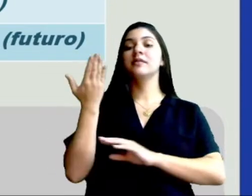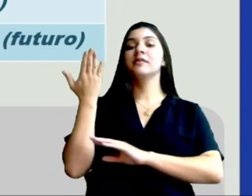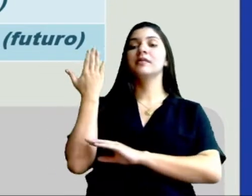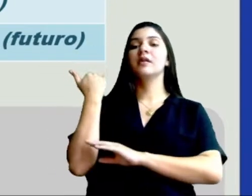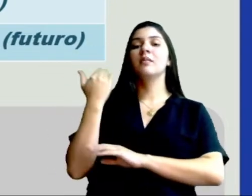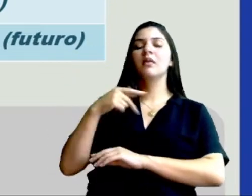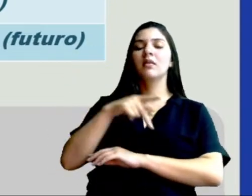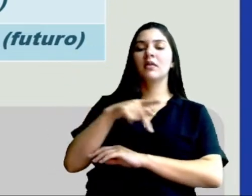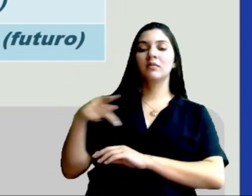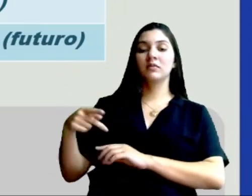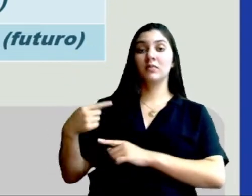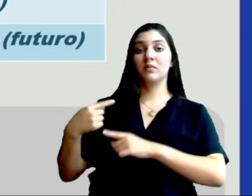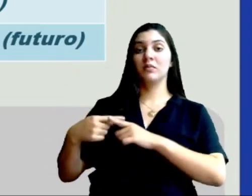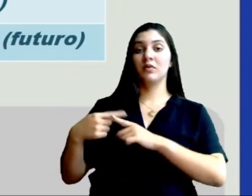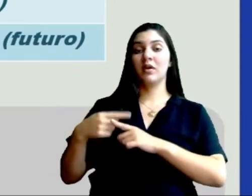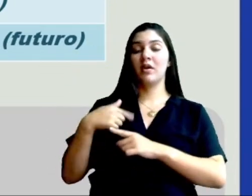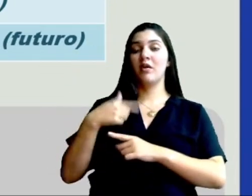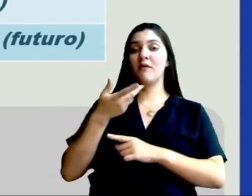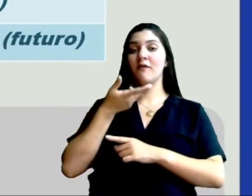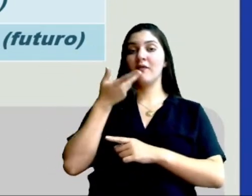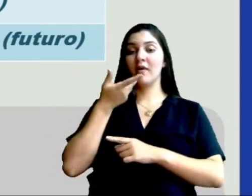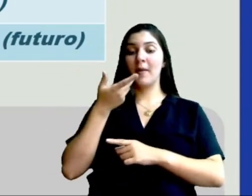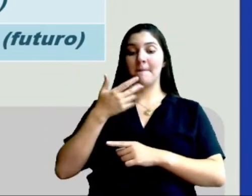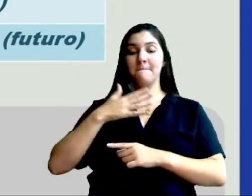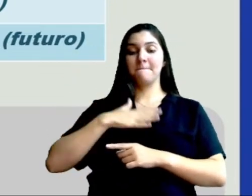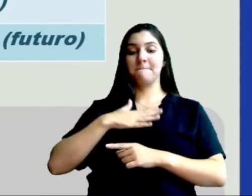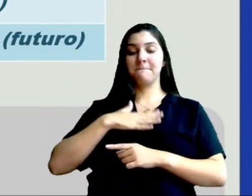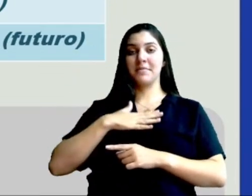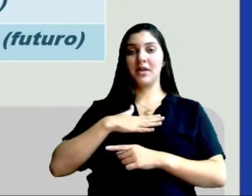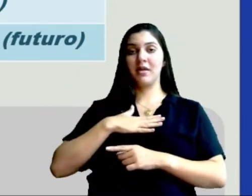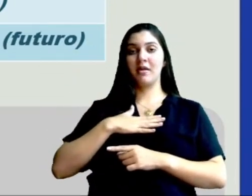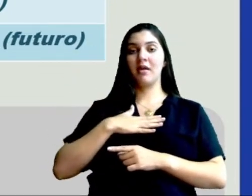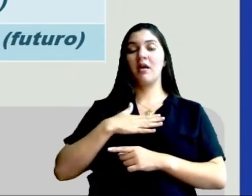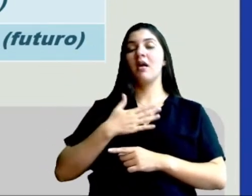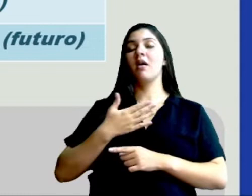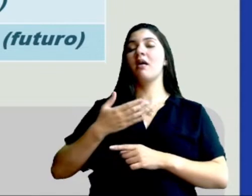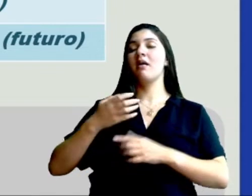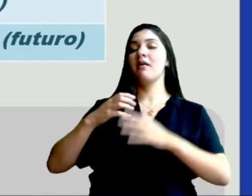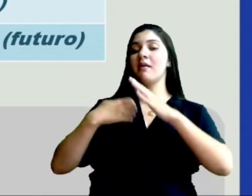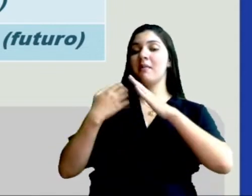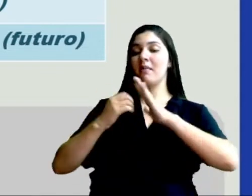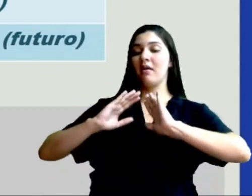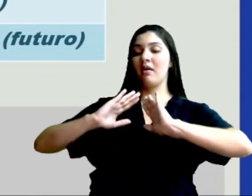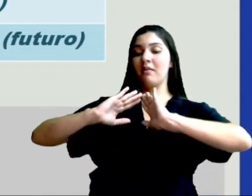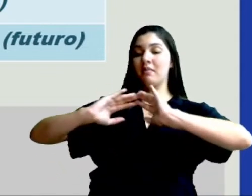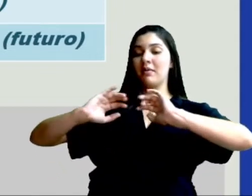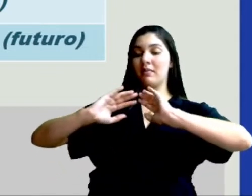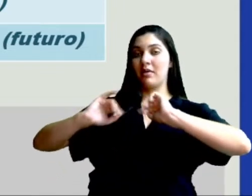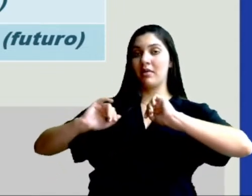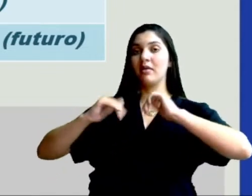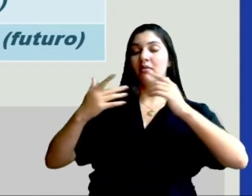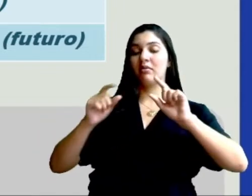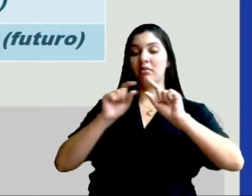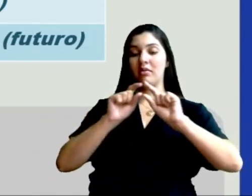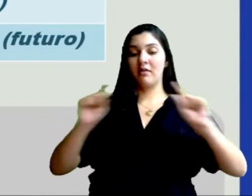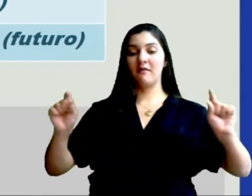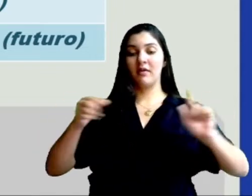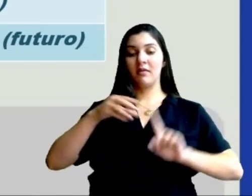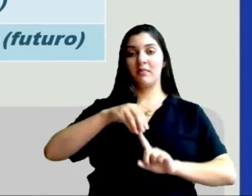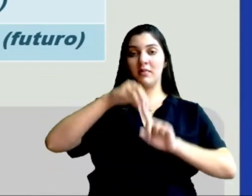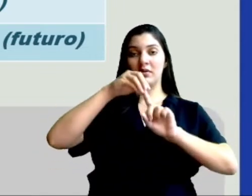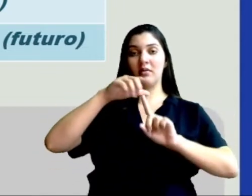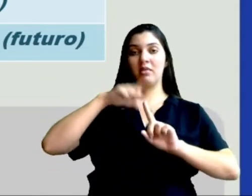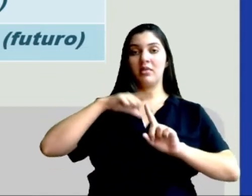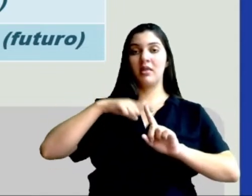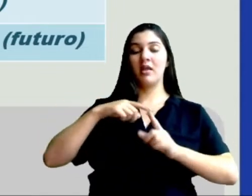passado, professora? Porque eu digo, minha empresa me pediu. Então, na oração principal, eu tenho o